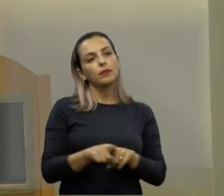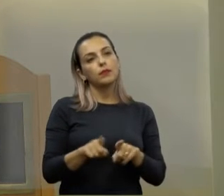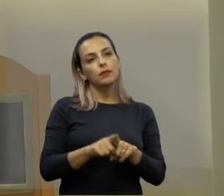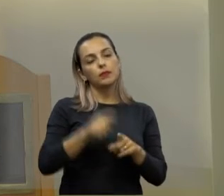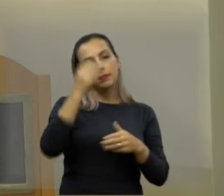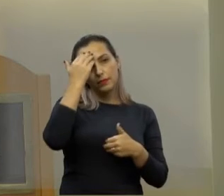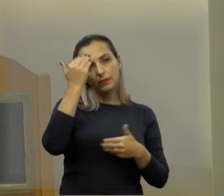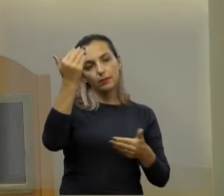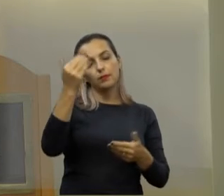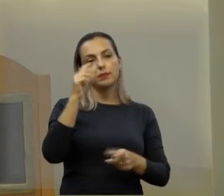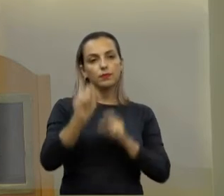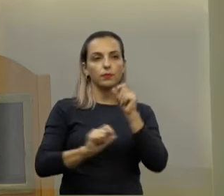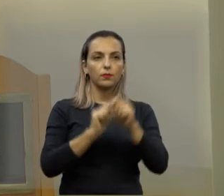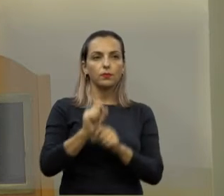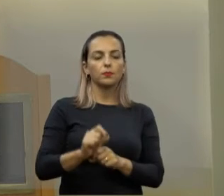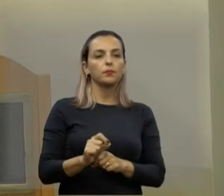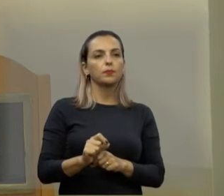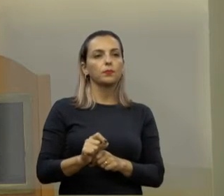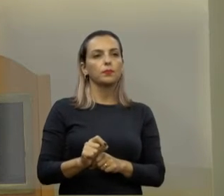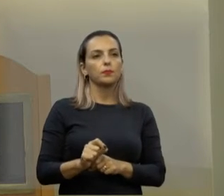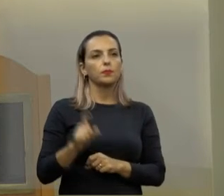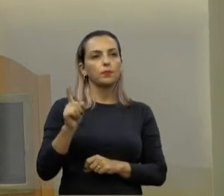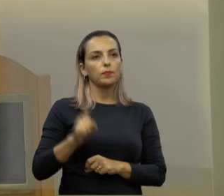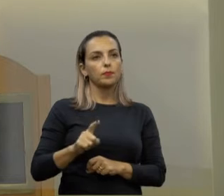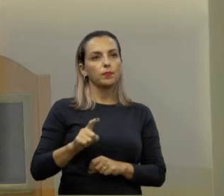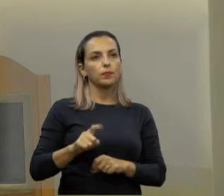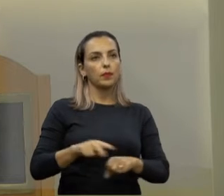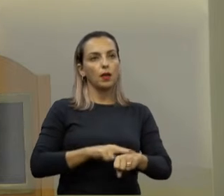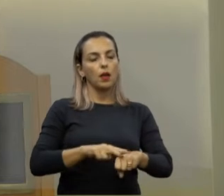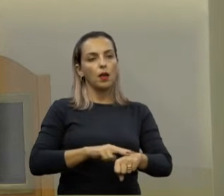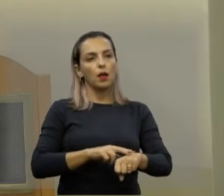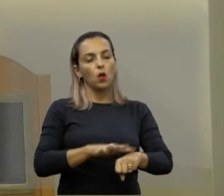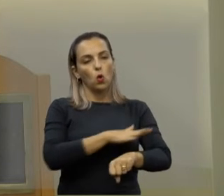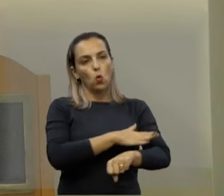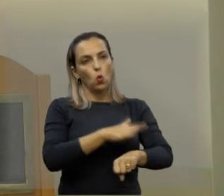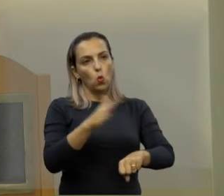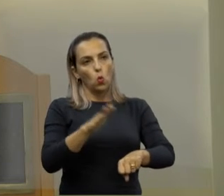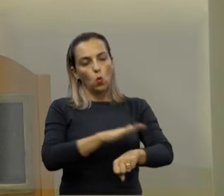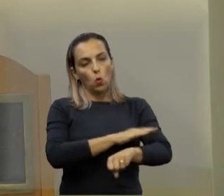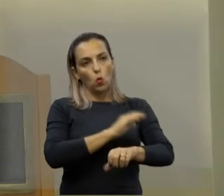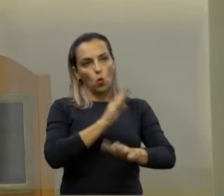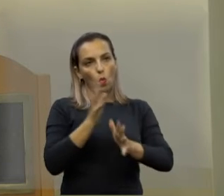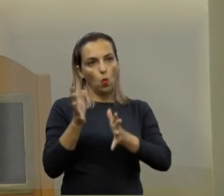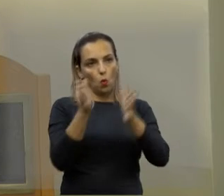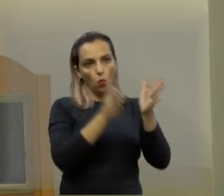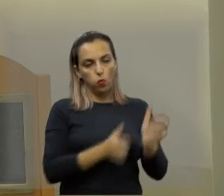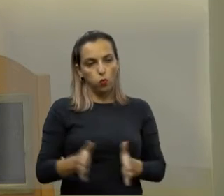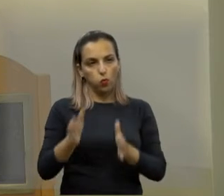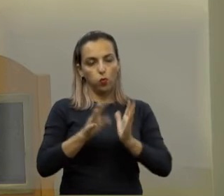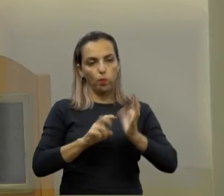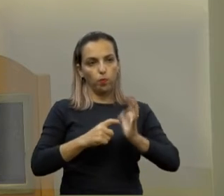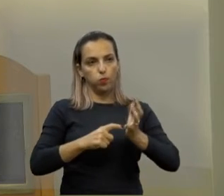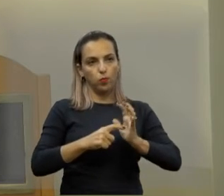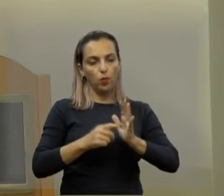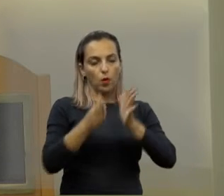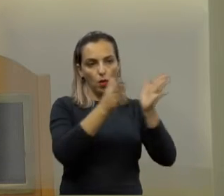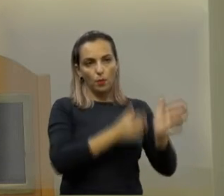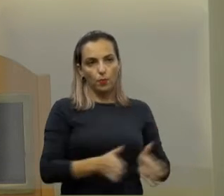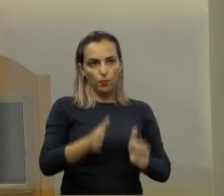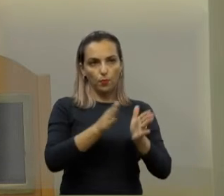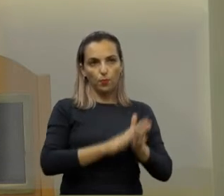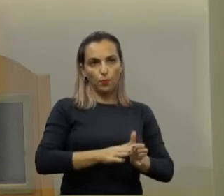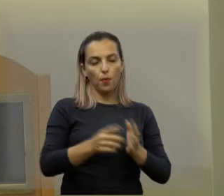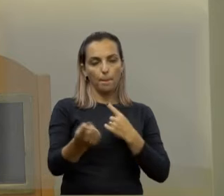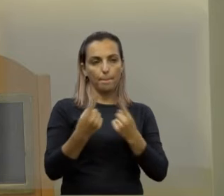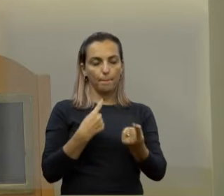agradecer também que arrumou passou a máquina niveladora isso é agradecer o pessoal secretário lá